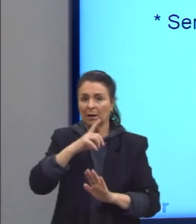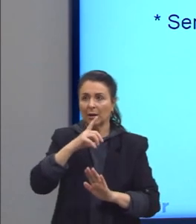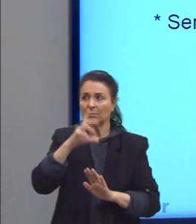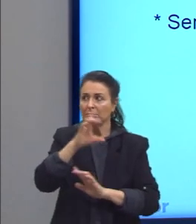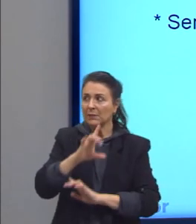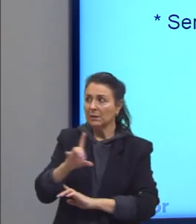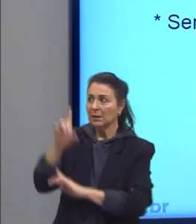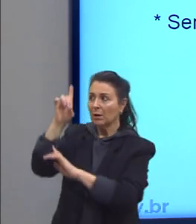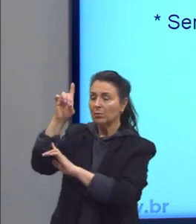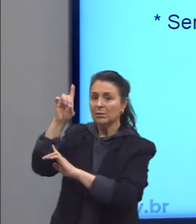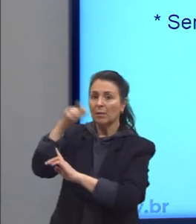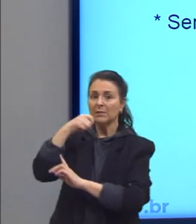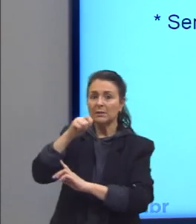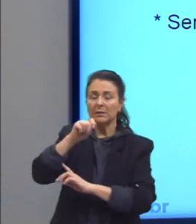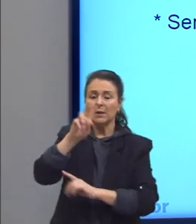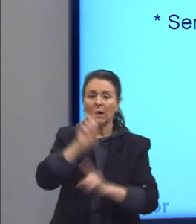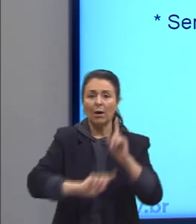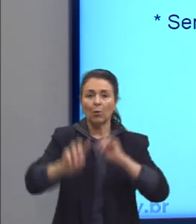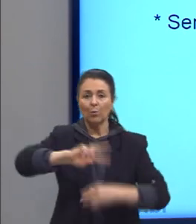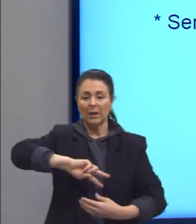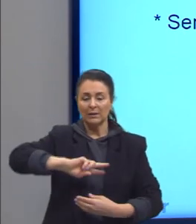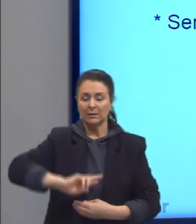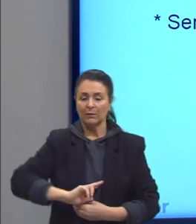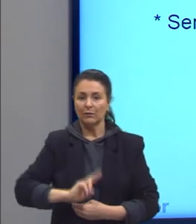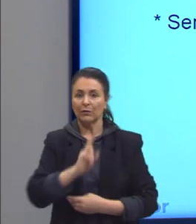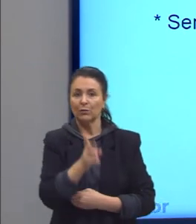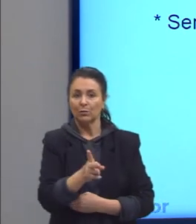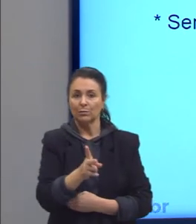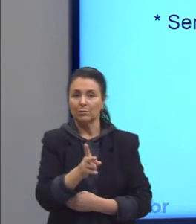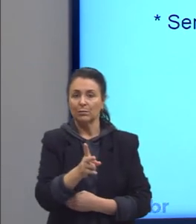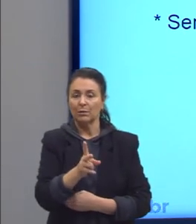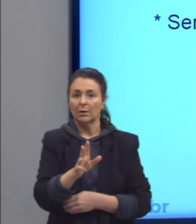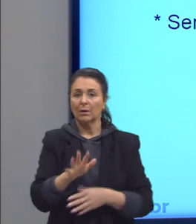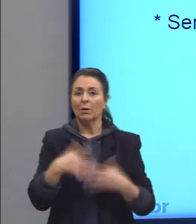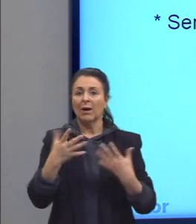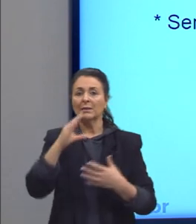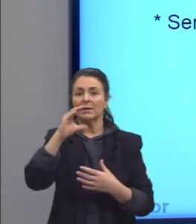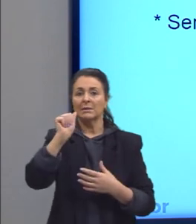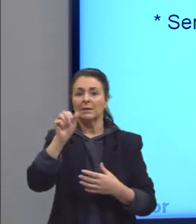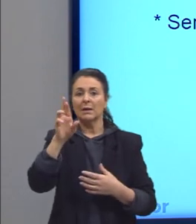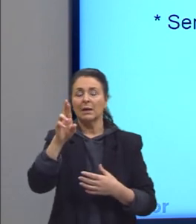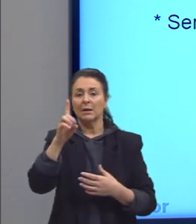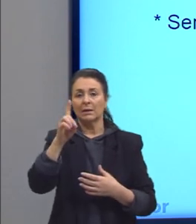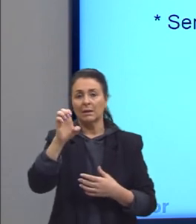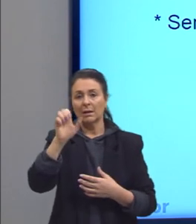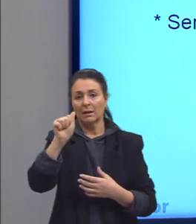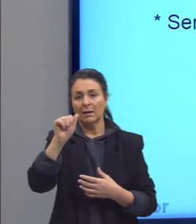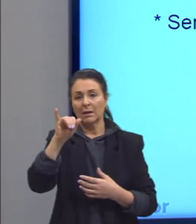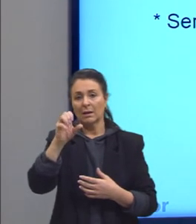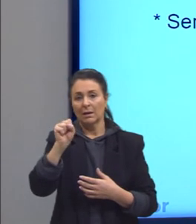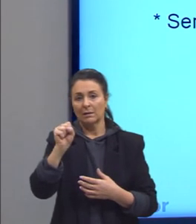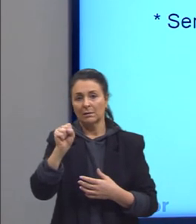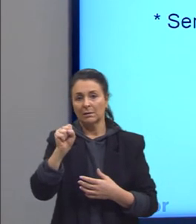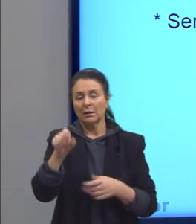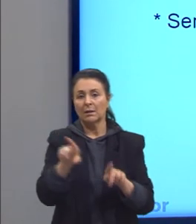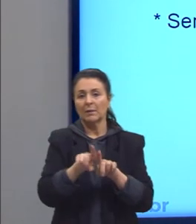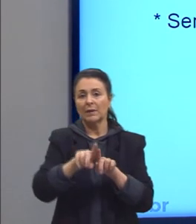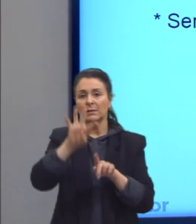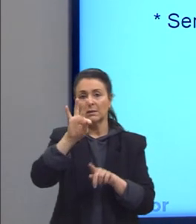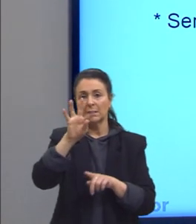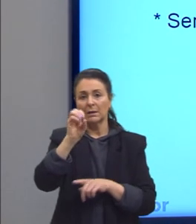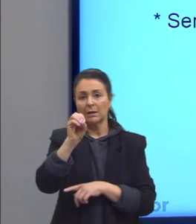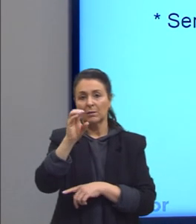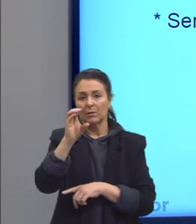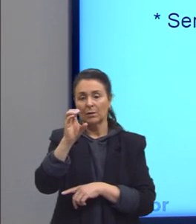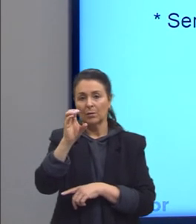algumas virtudes sem duas virtudes as virtudes cardeais e as virtudes teologais Então